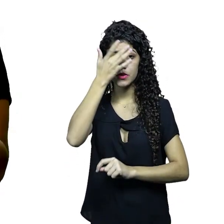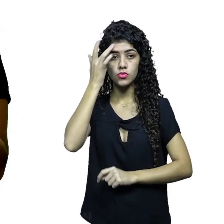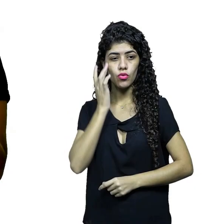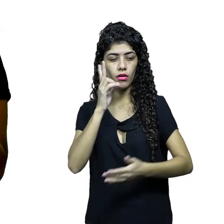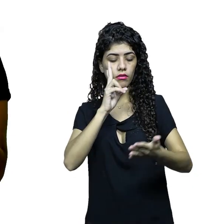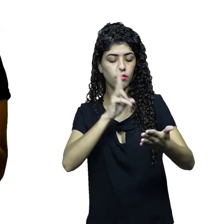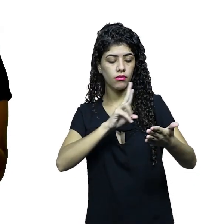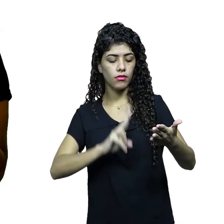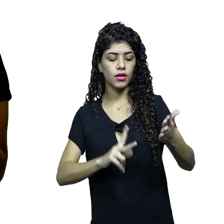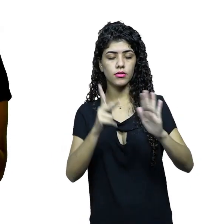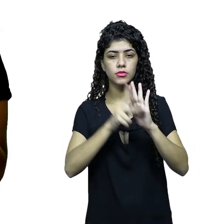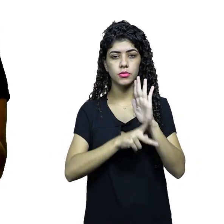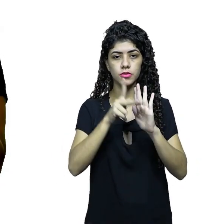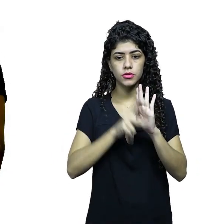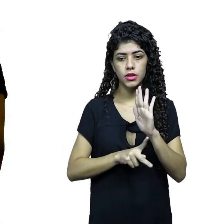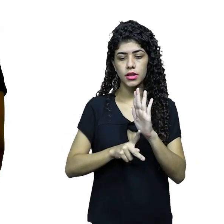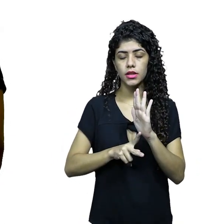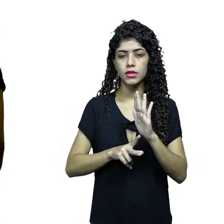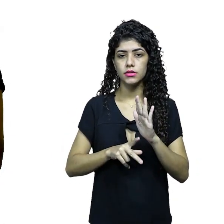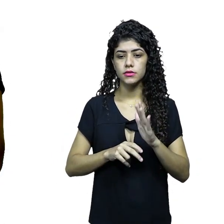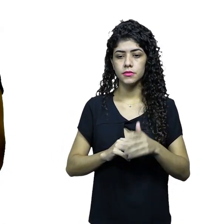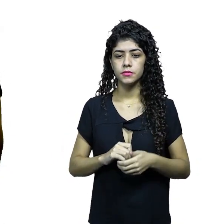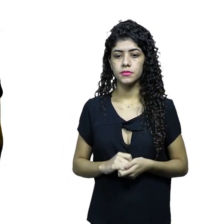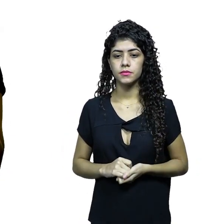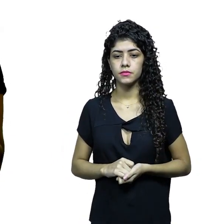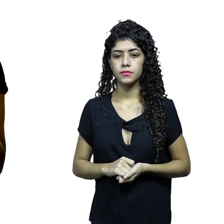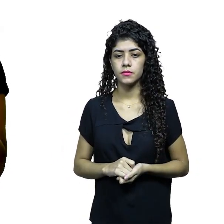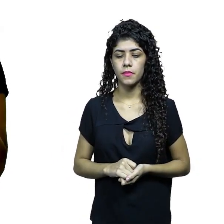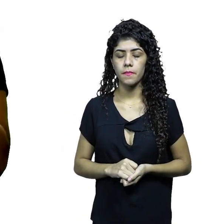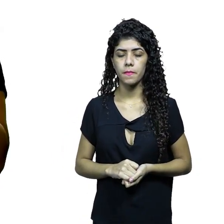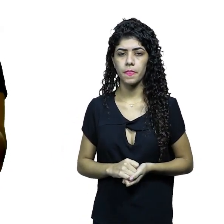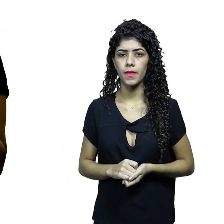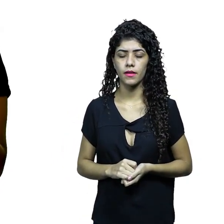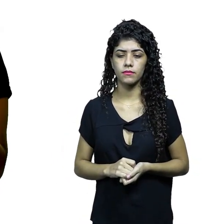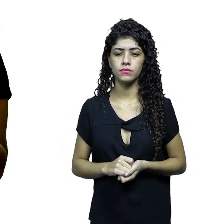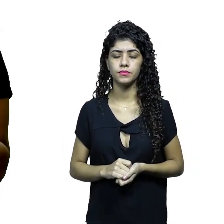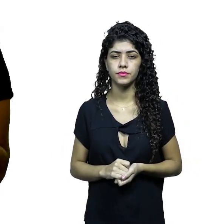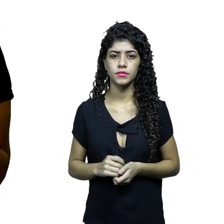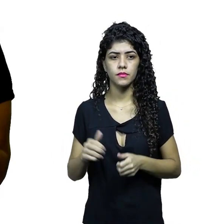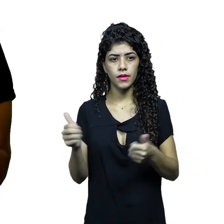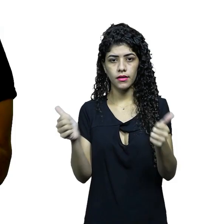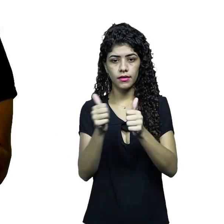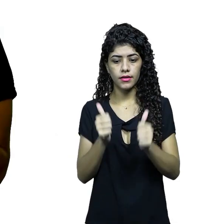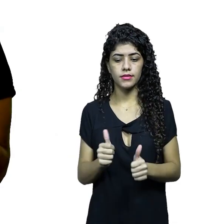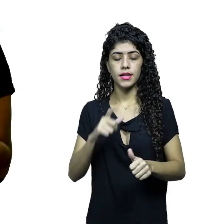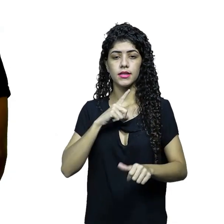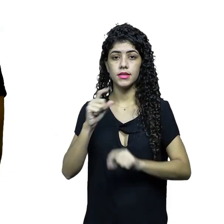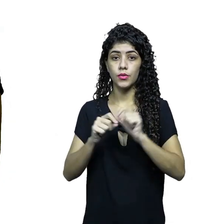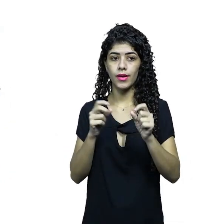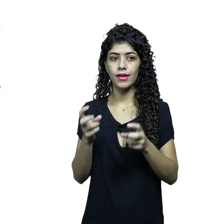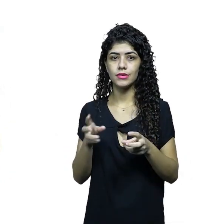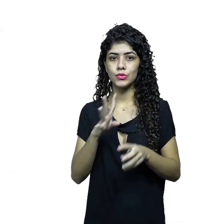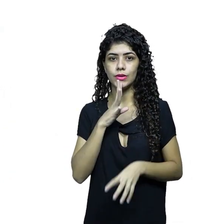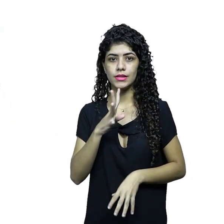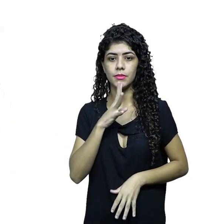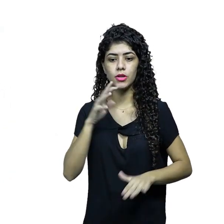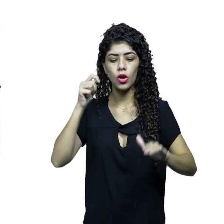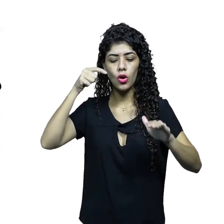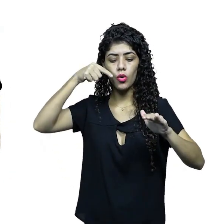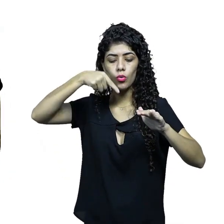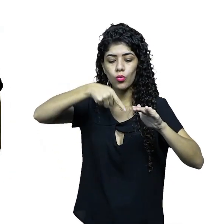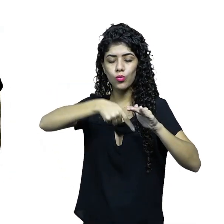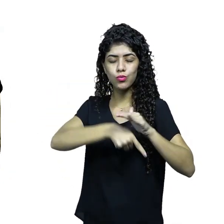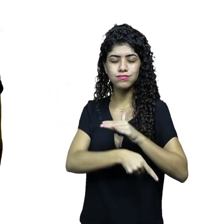for ler o seu projeto, nesses editais, os jurados, os técnicos, os analistas, eles têm muito conhecimento de